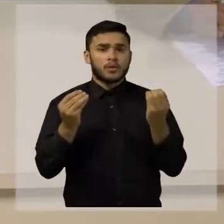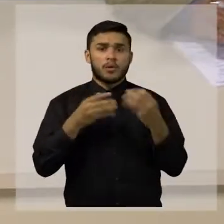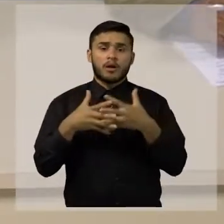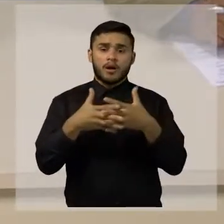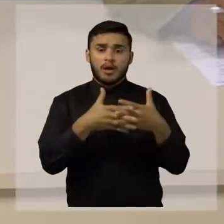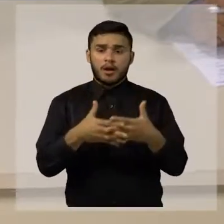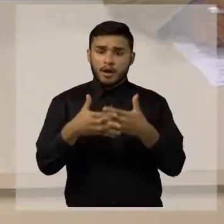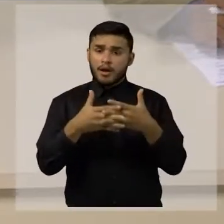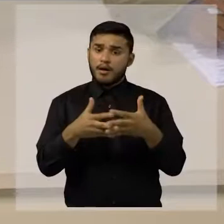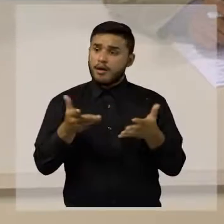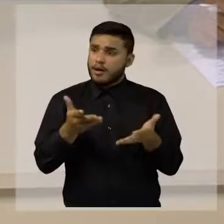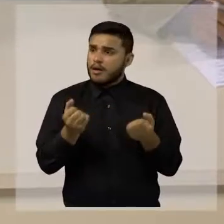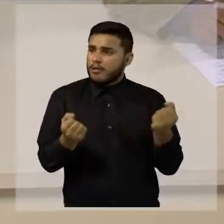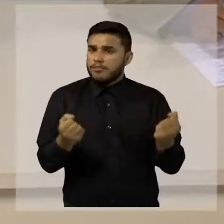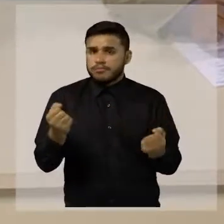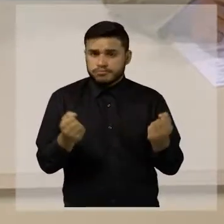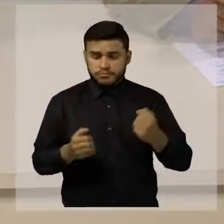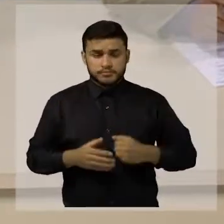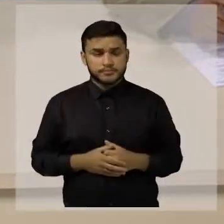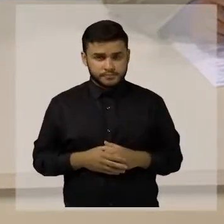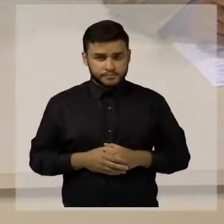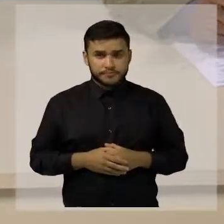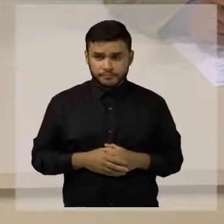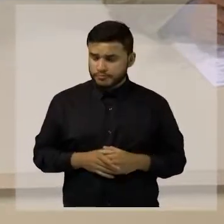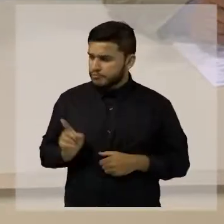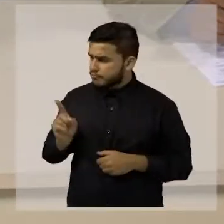caminhoneiro, né? Vamos lá. A viagem de Israel